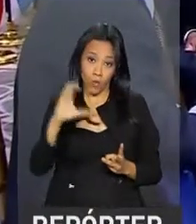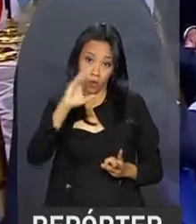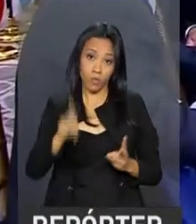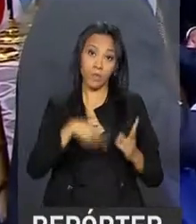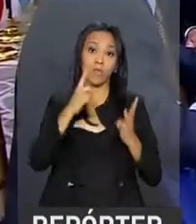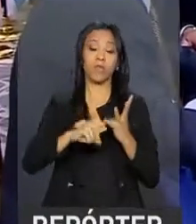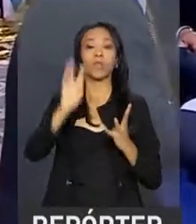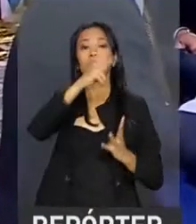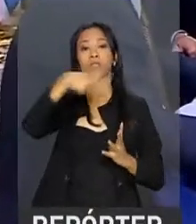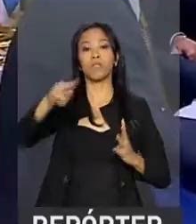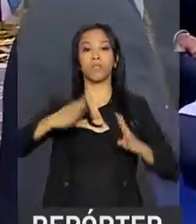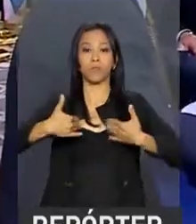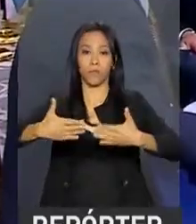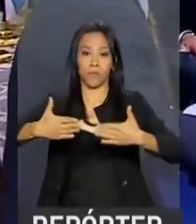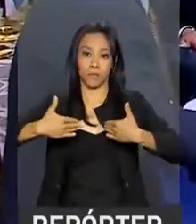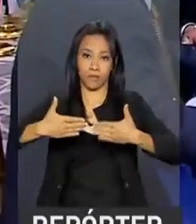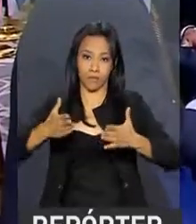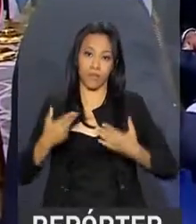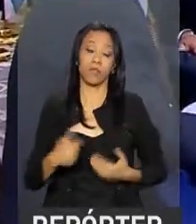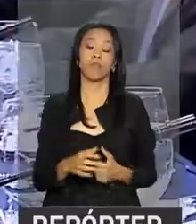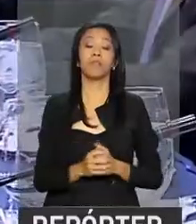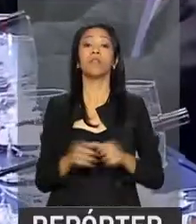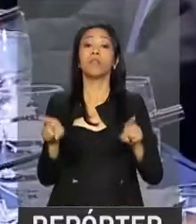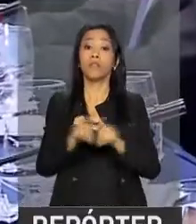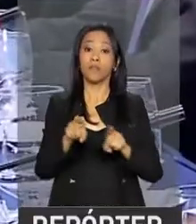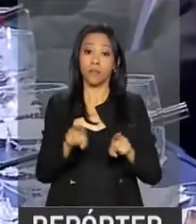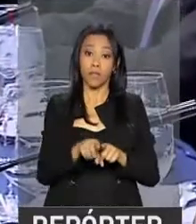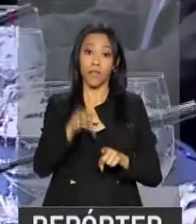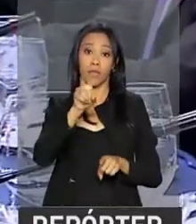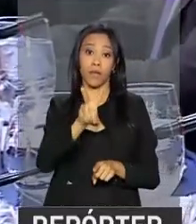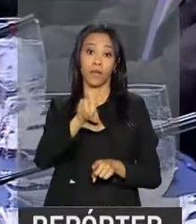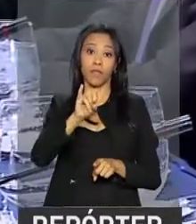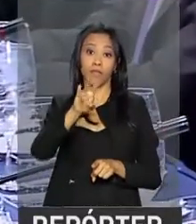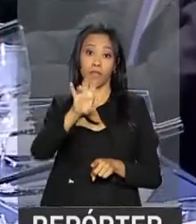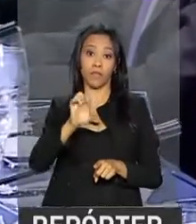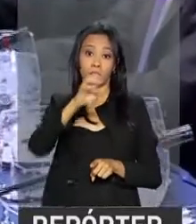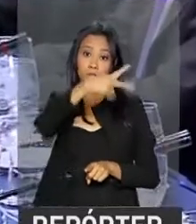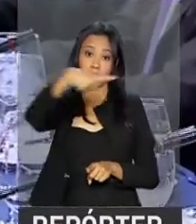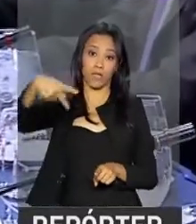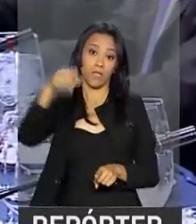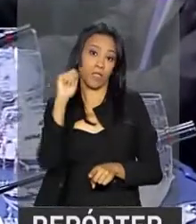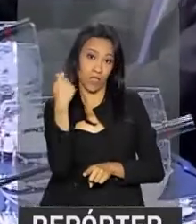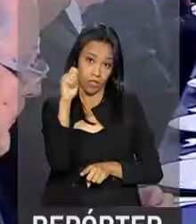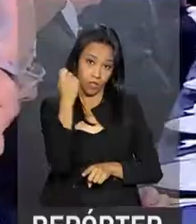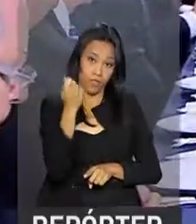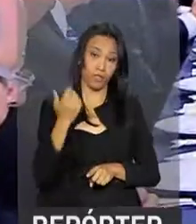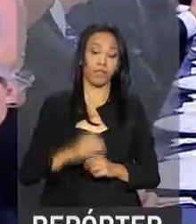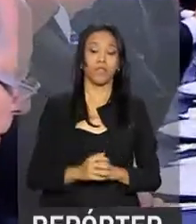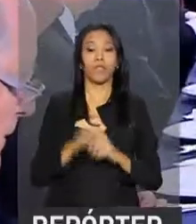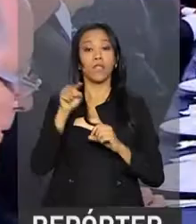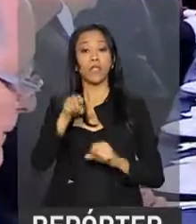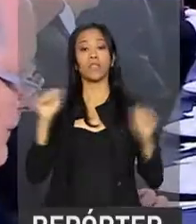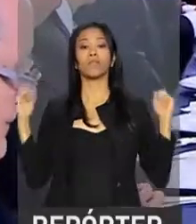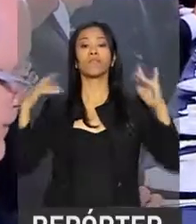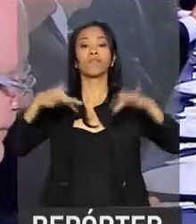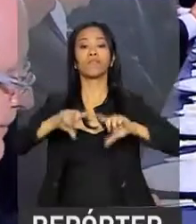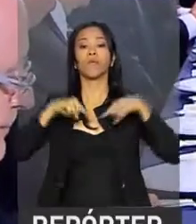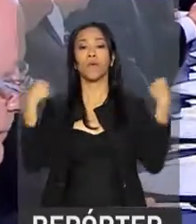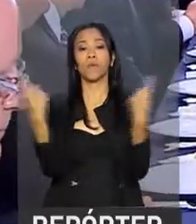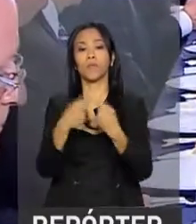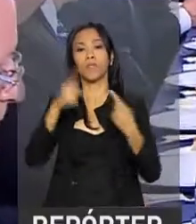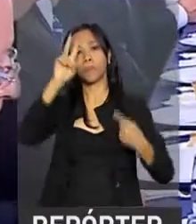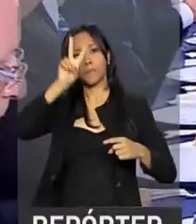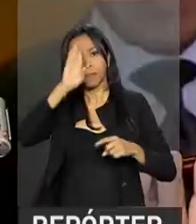do panamá quão carlos varela e vice-presidente da argentina gabriela michetti o principal tema foi a